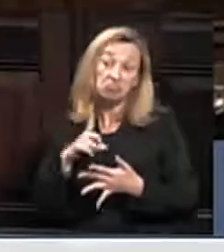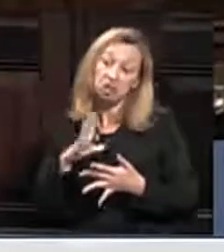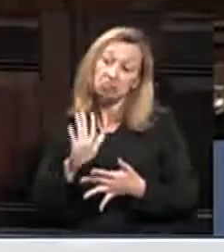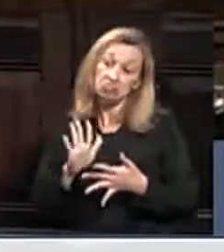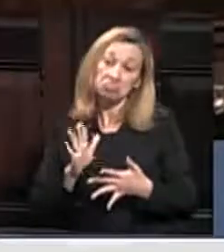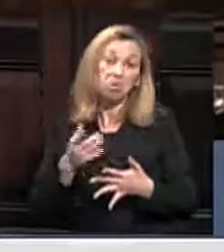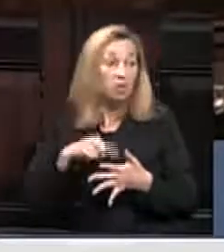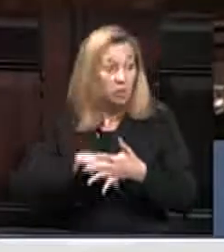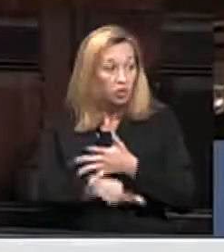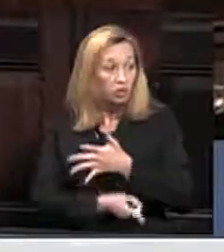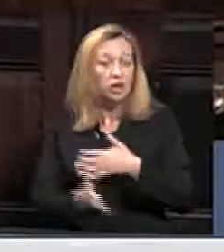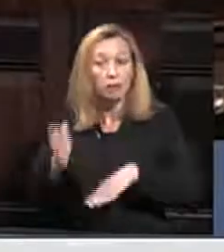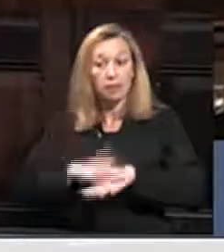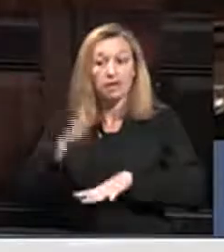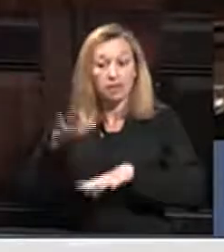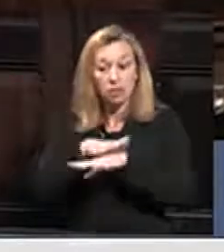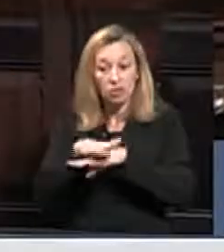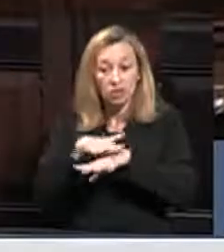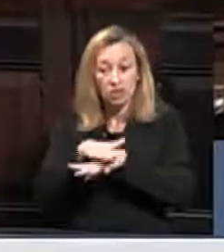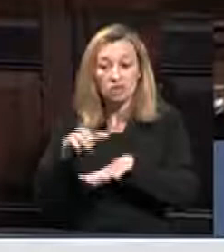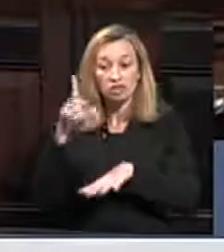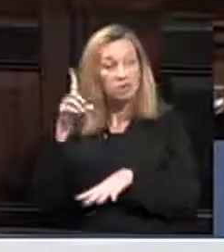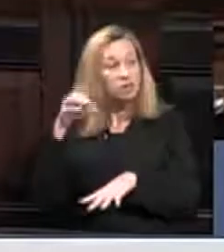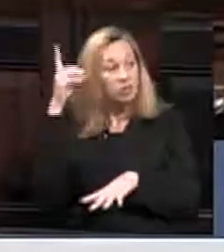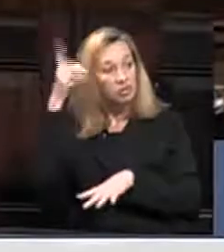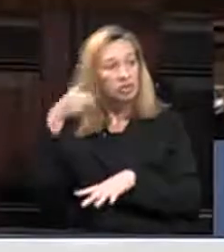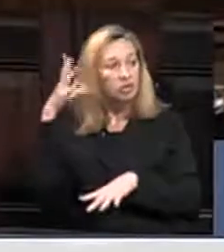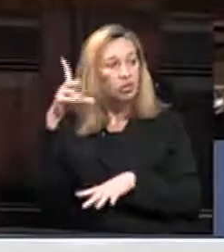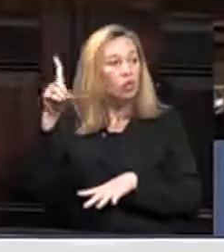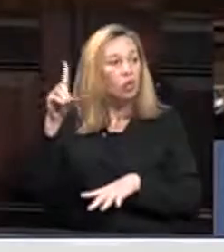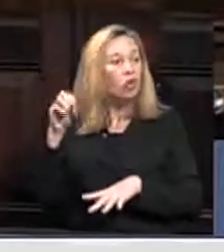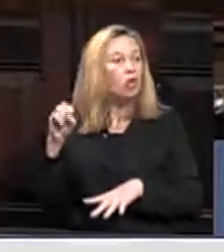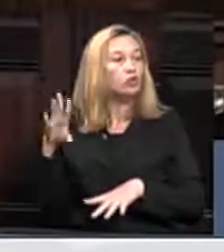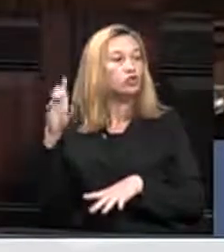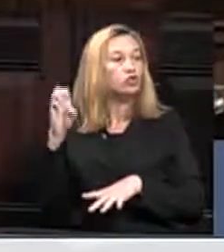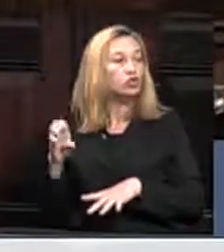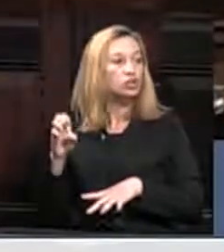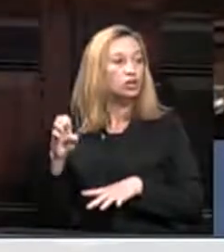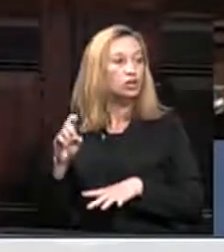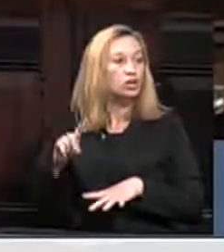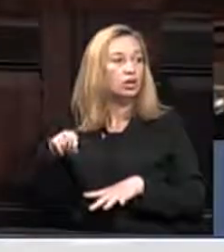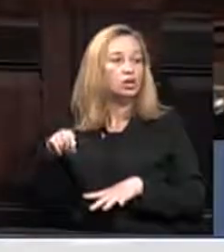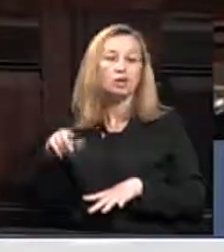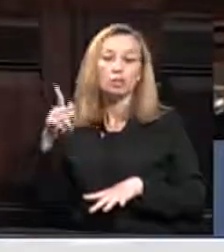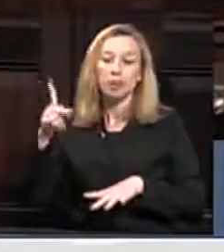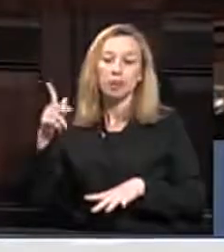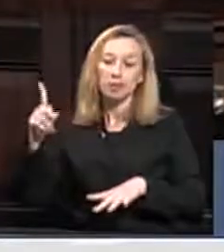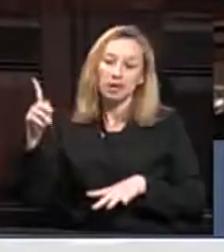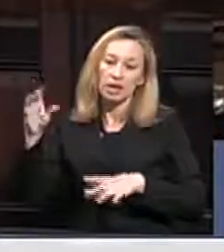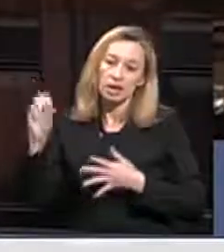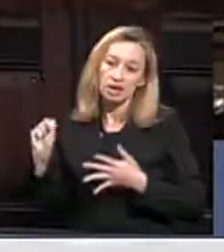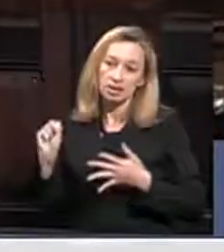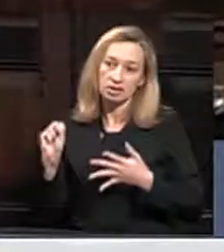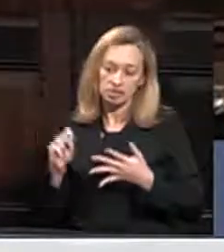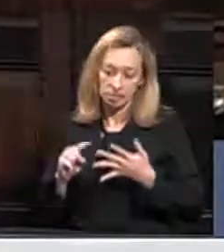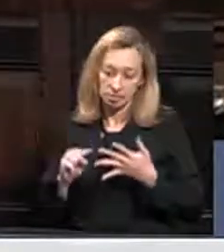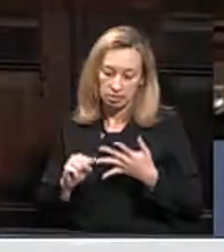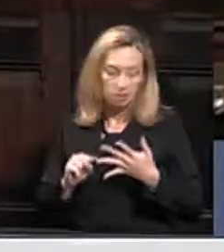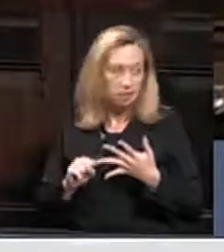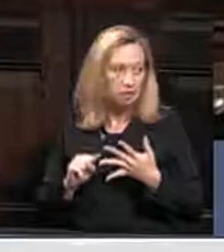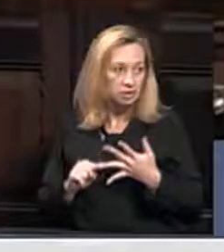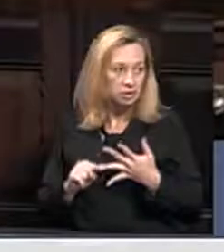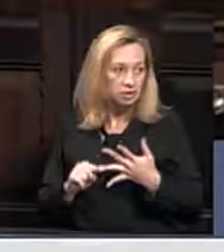conversa com o deputado Conte Bittencourt, mas o PPS, que